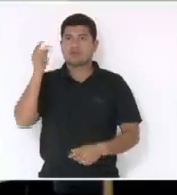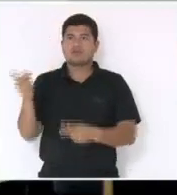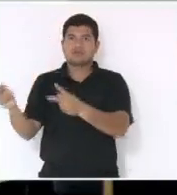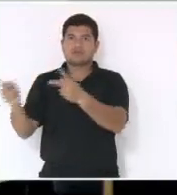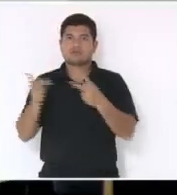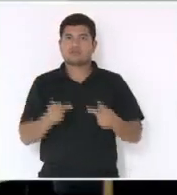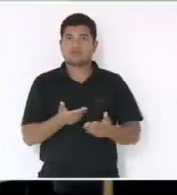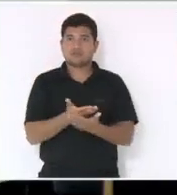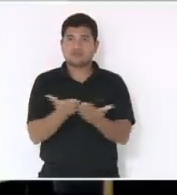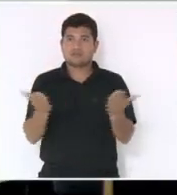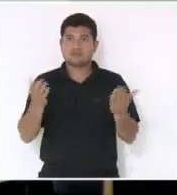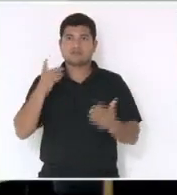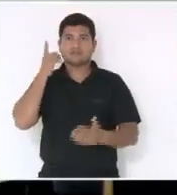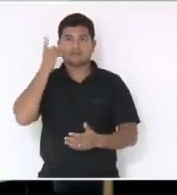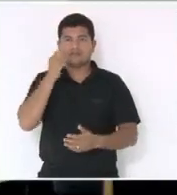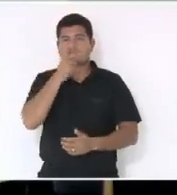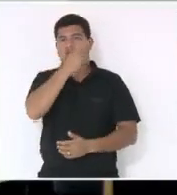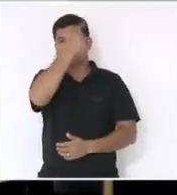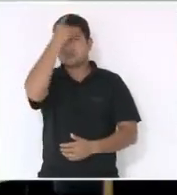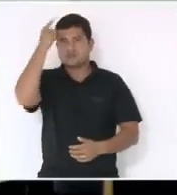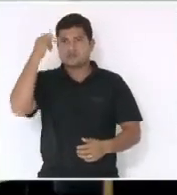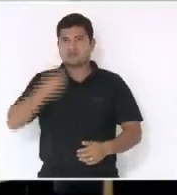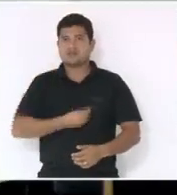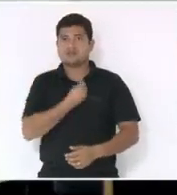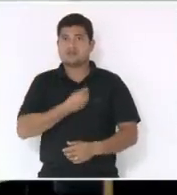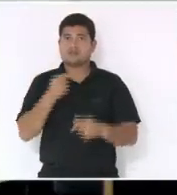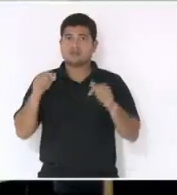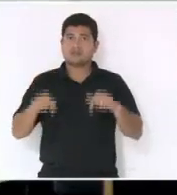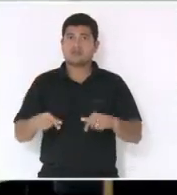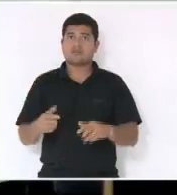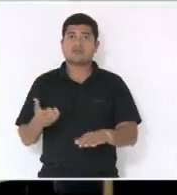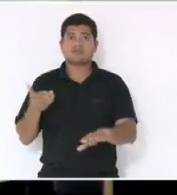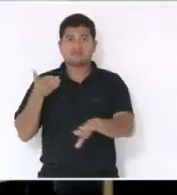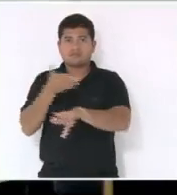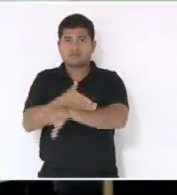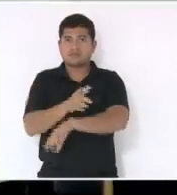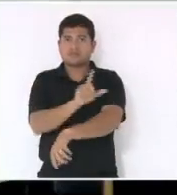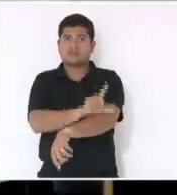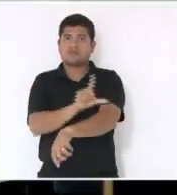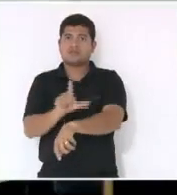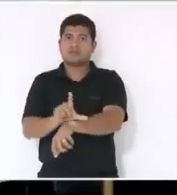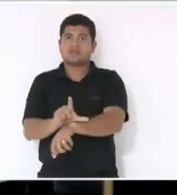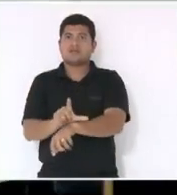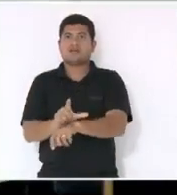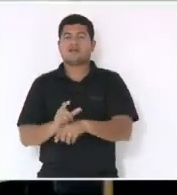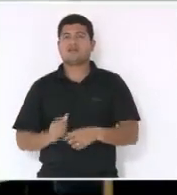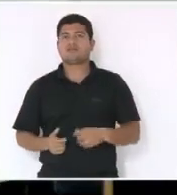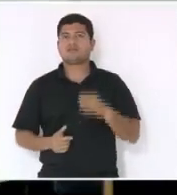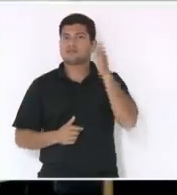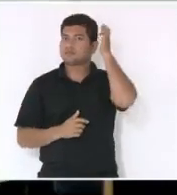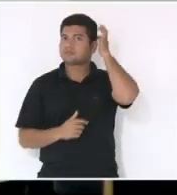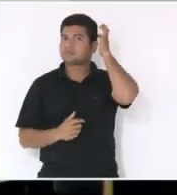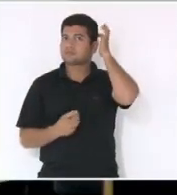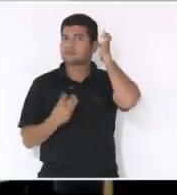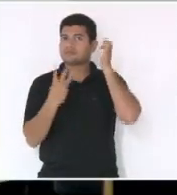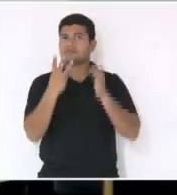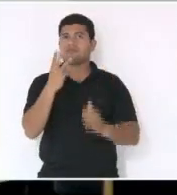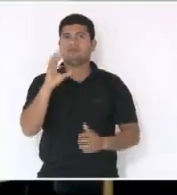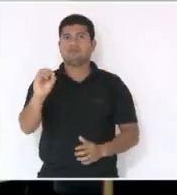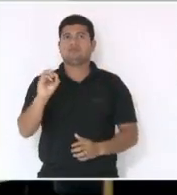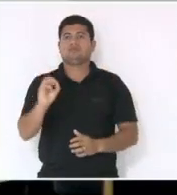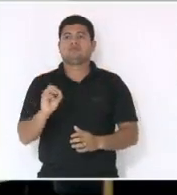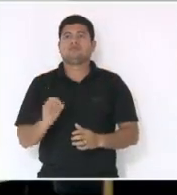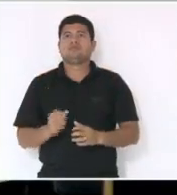a casa, a todos os visitantes aqui, que nos prestigiem. Lages está esperando vocês de braços abertos para a 30ª edição da Festa Nacional do